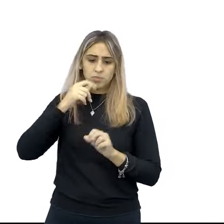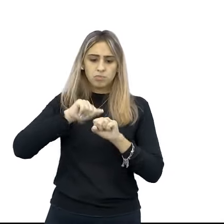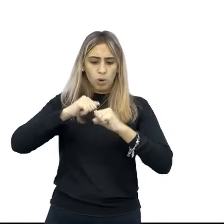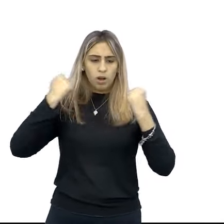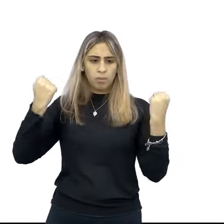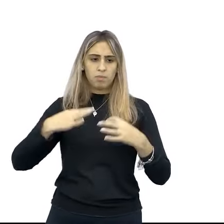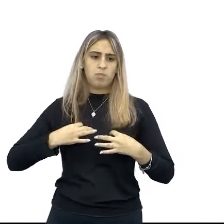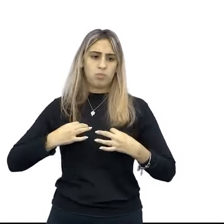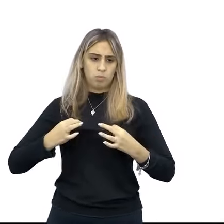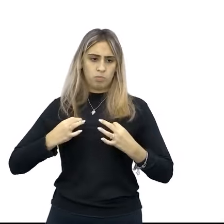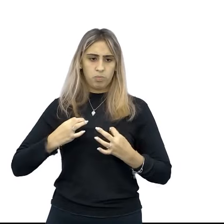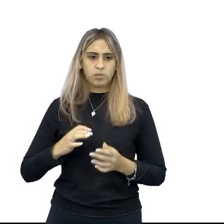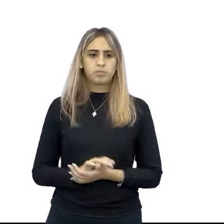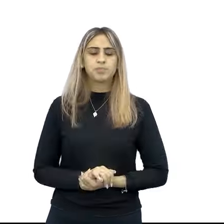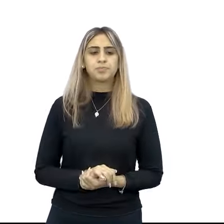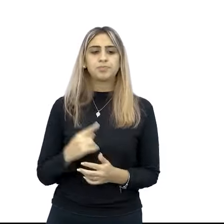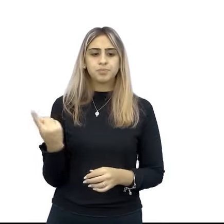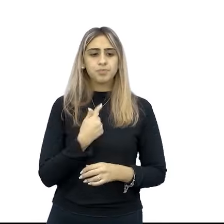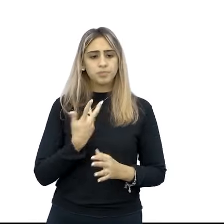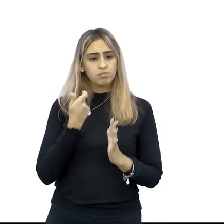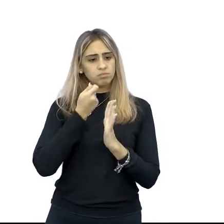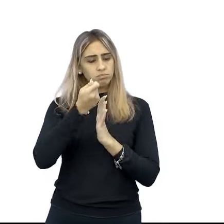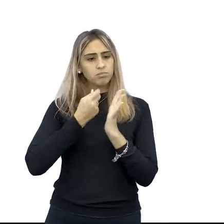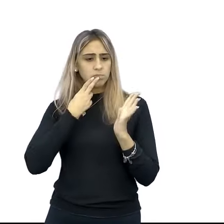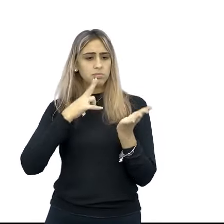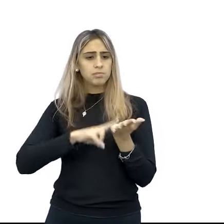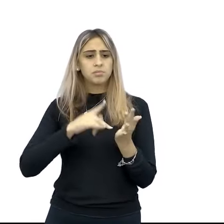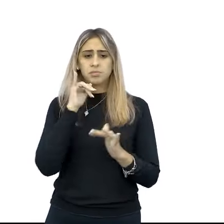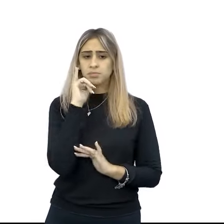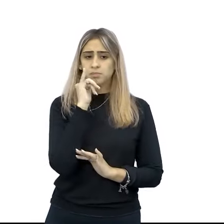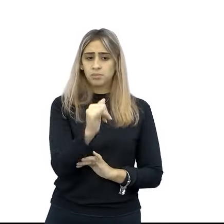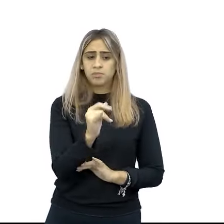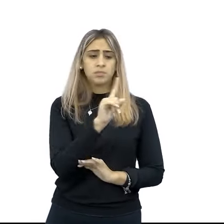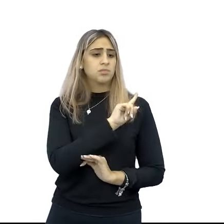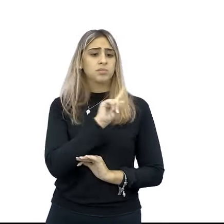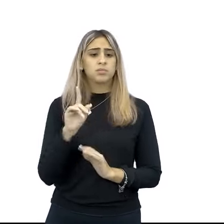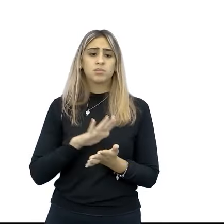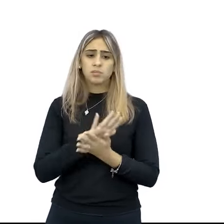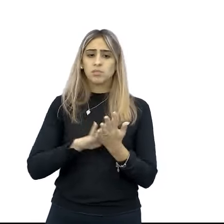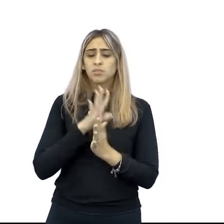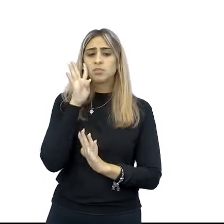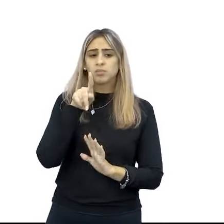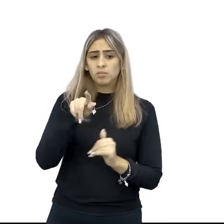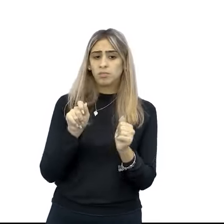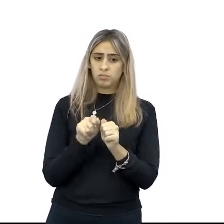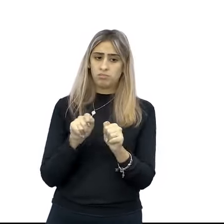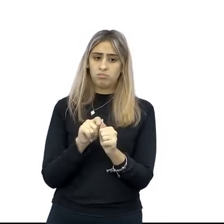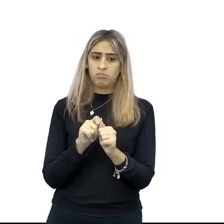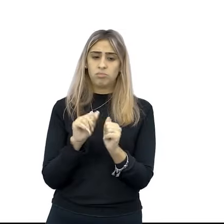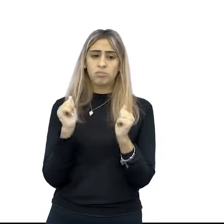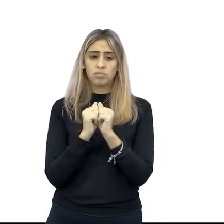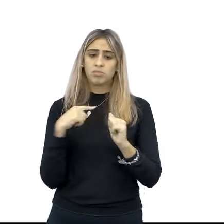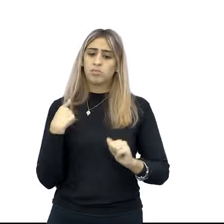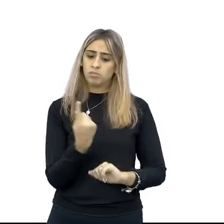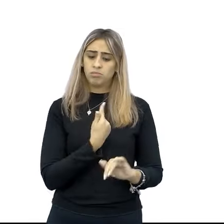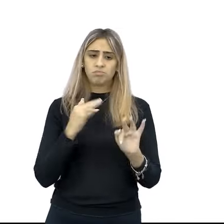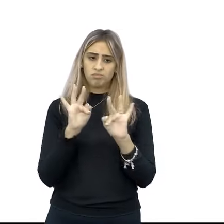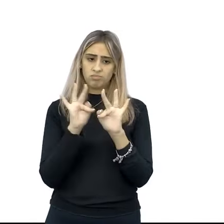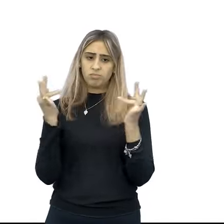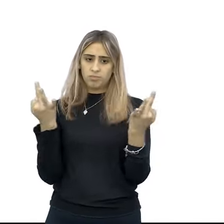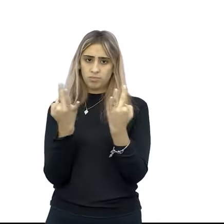guarda-roupa. Queria escrever essa carta para te dizer que não foi nada legal o que você fez com a nossa